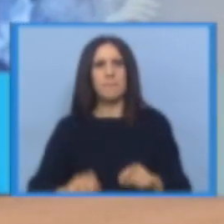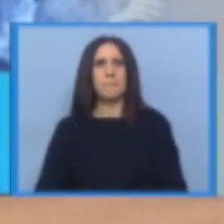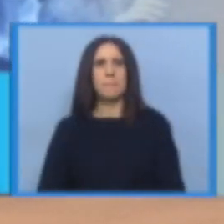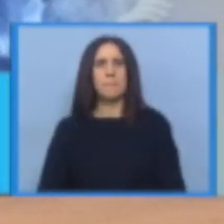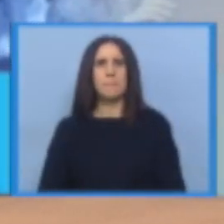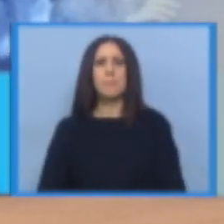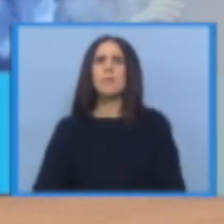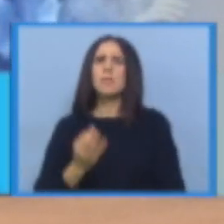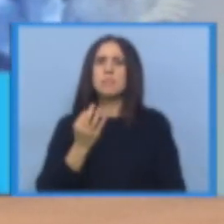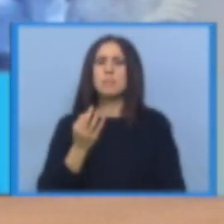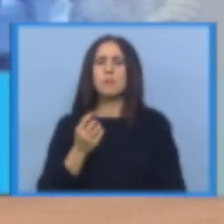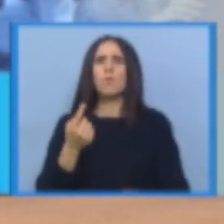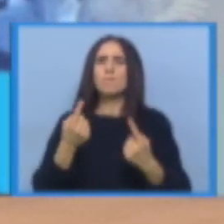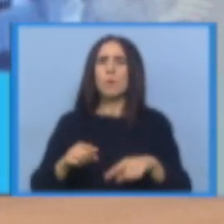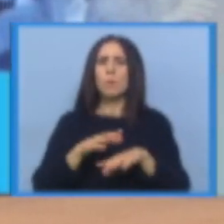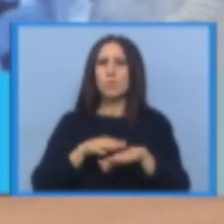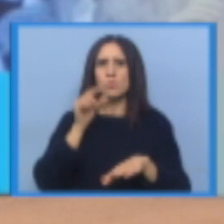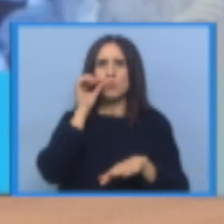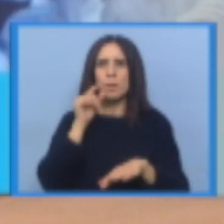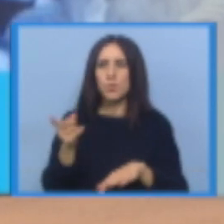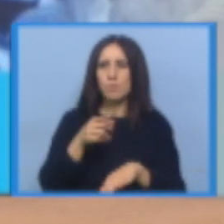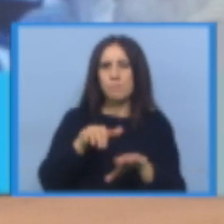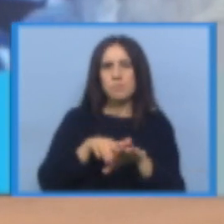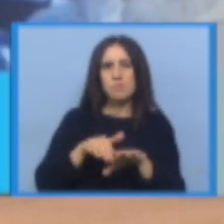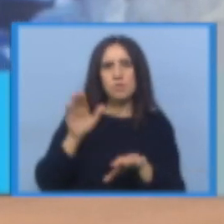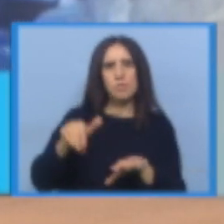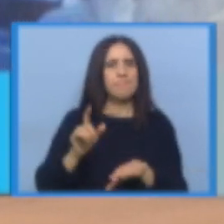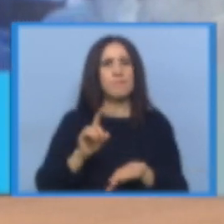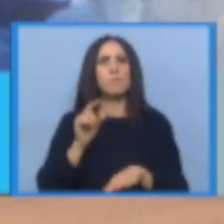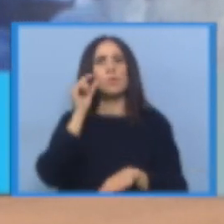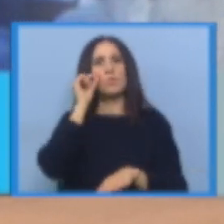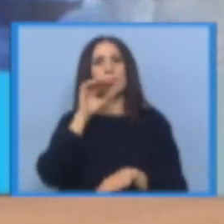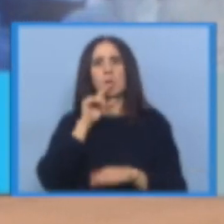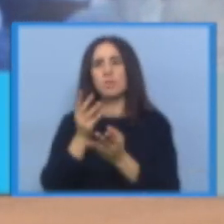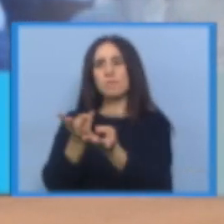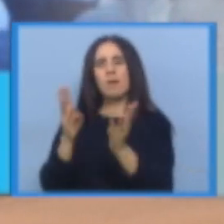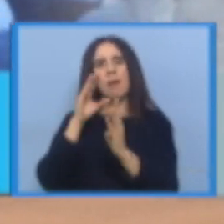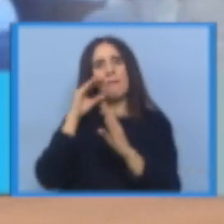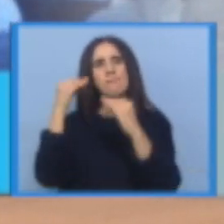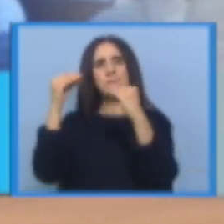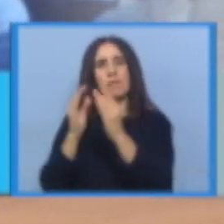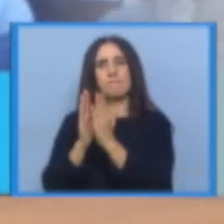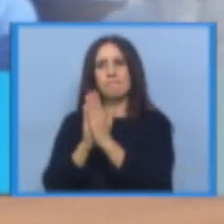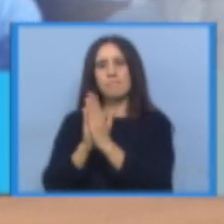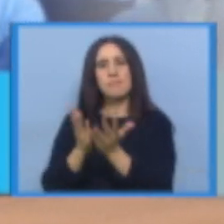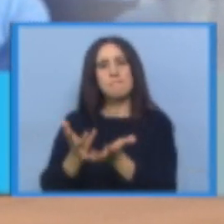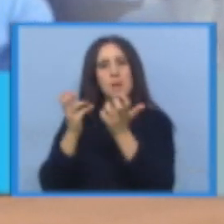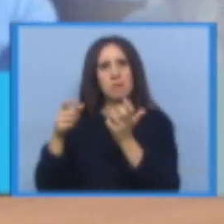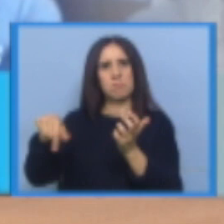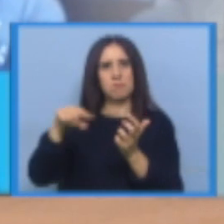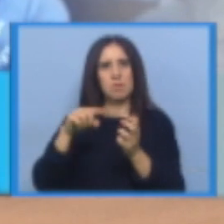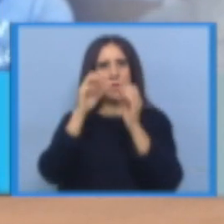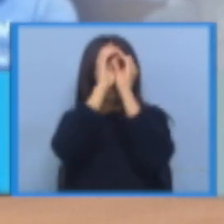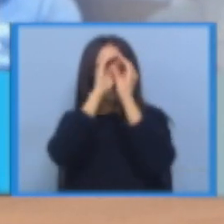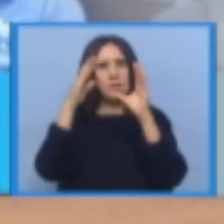facto dos pais serem chamados a participar, é nós também olharmos para os pais como adultos a catequizar e que desejam ser catequizados, não é? É voltarmos a uma